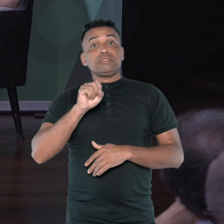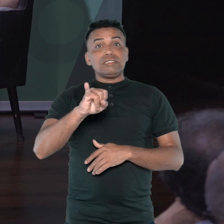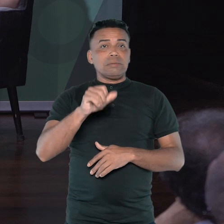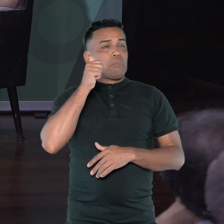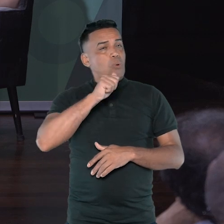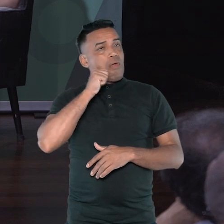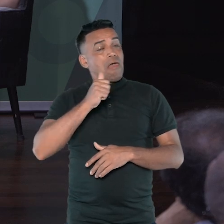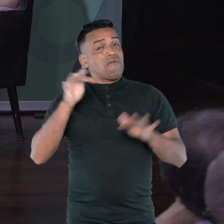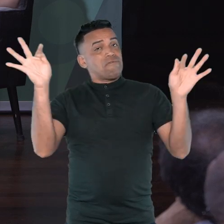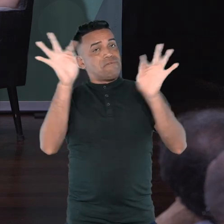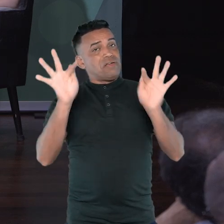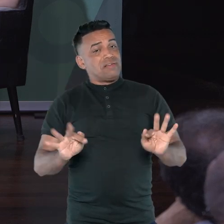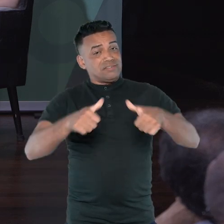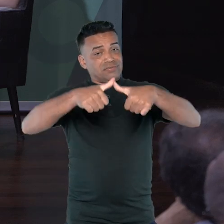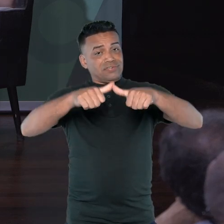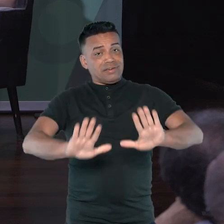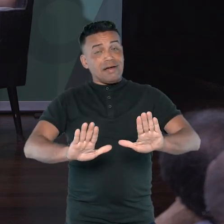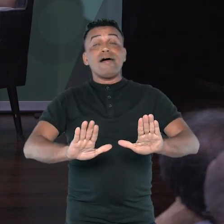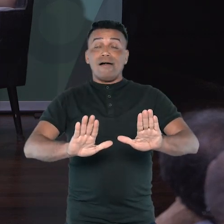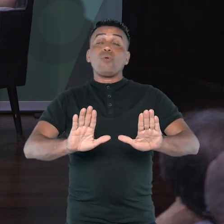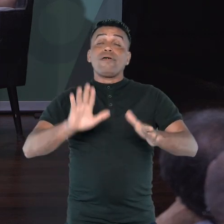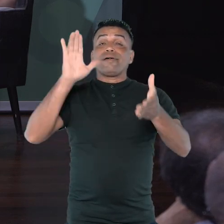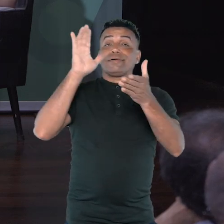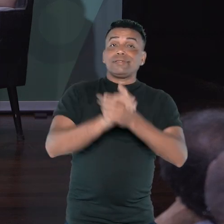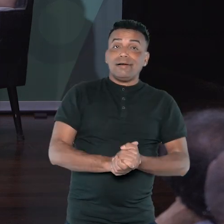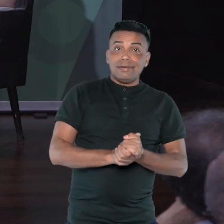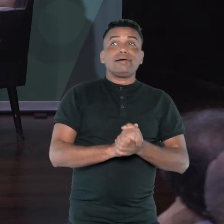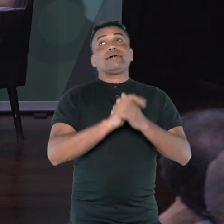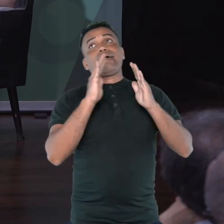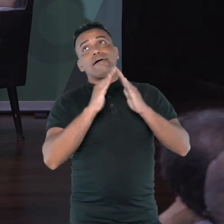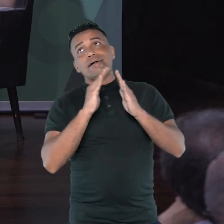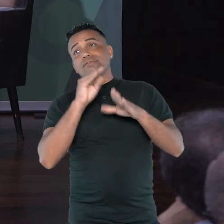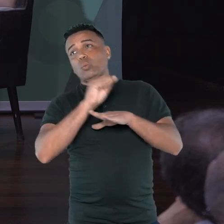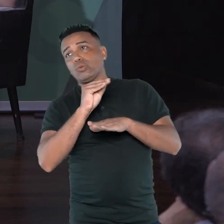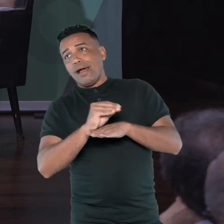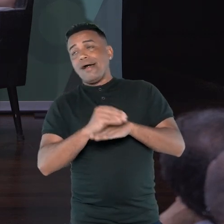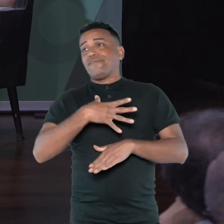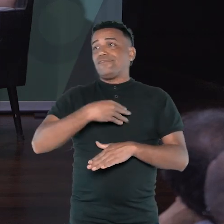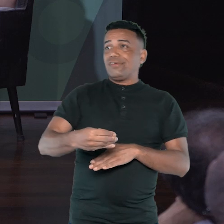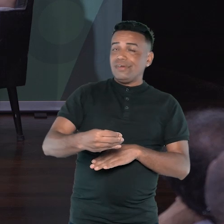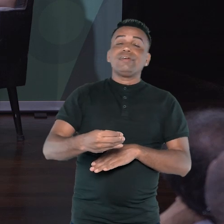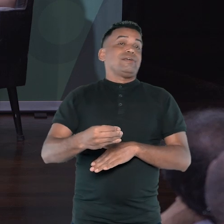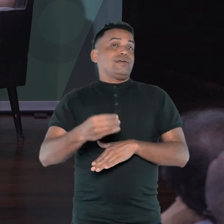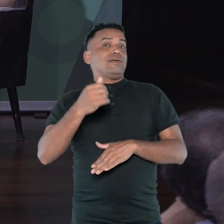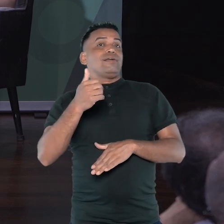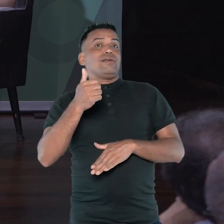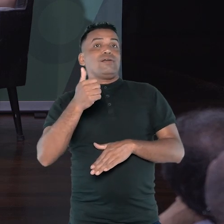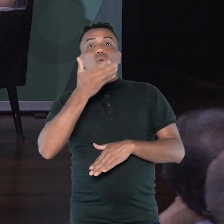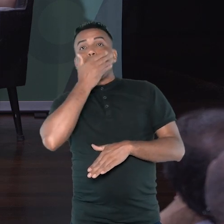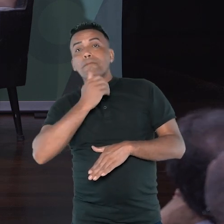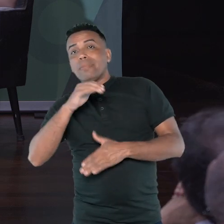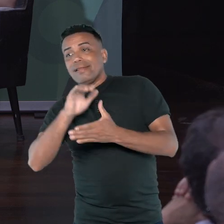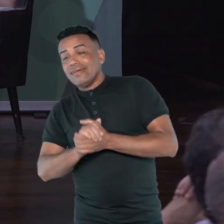ficassem satisfeitas em se casarem e ocuparem o lugar de mãe, tanto de seu marido quanto de seus